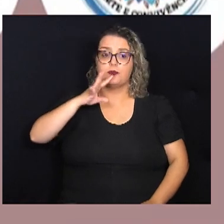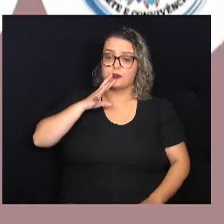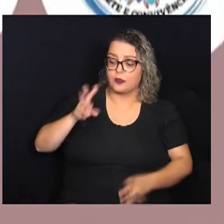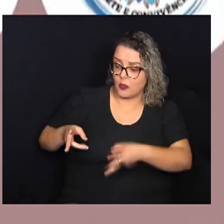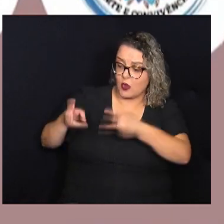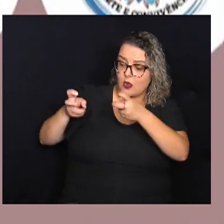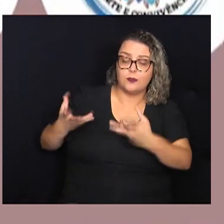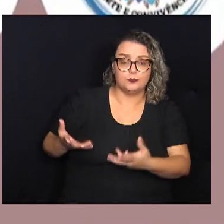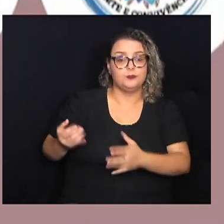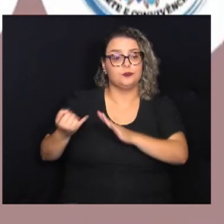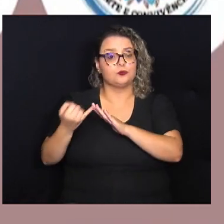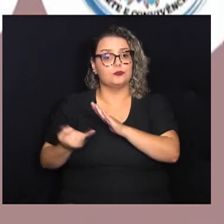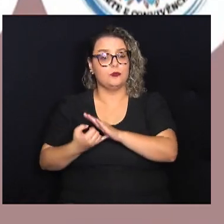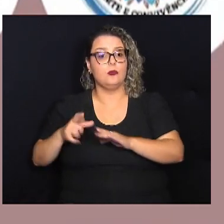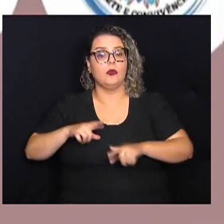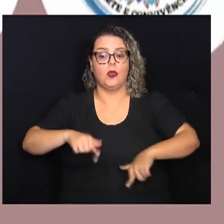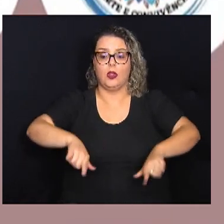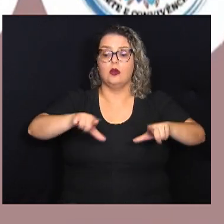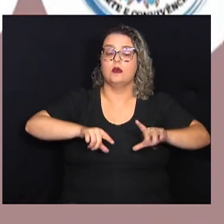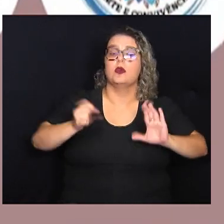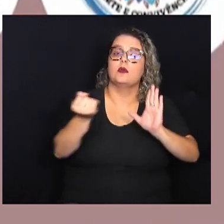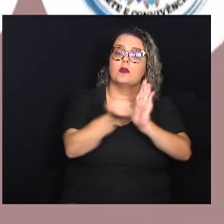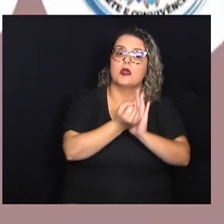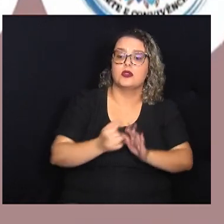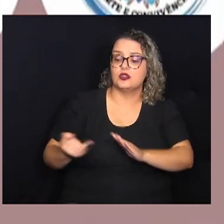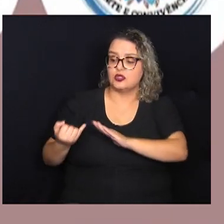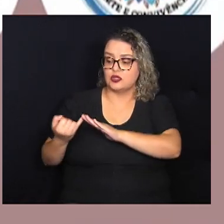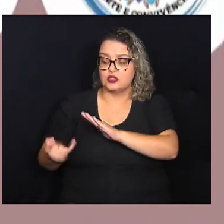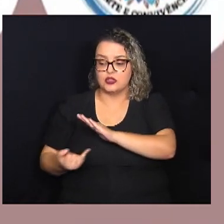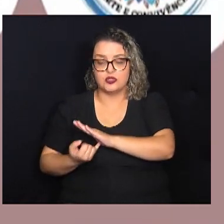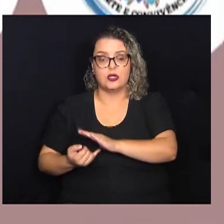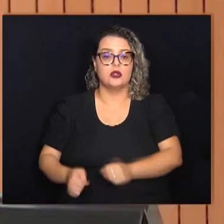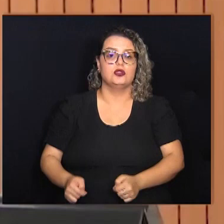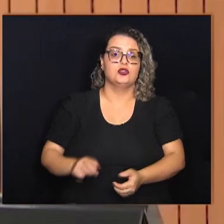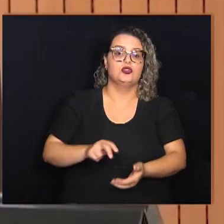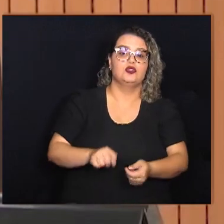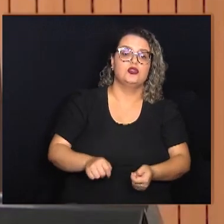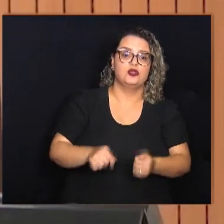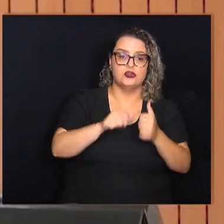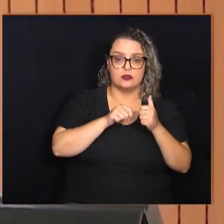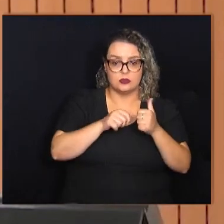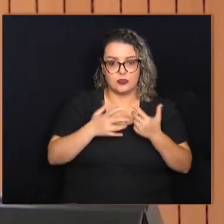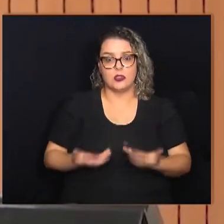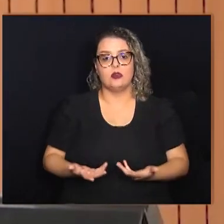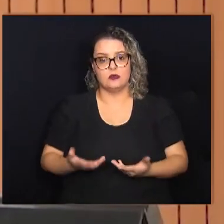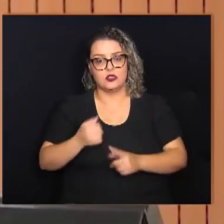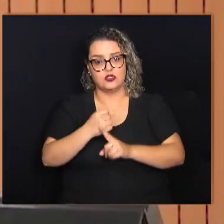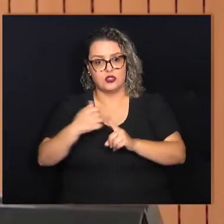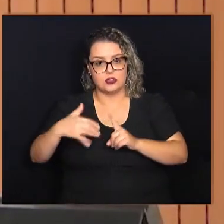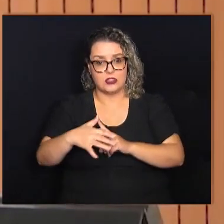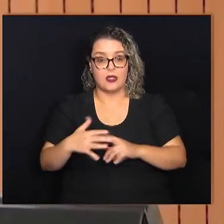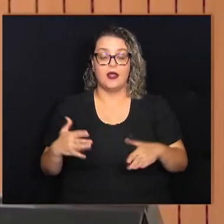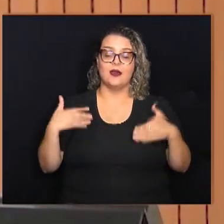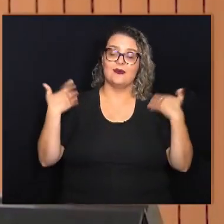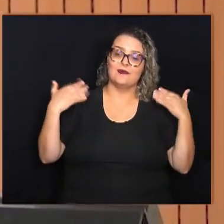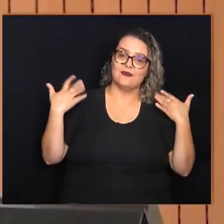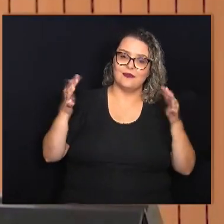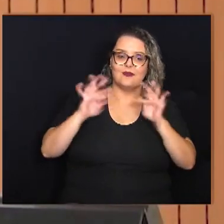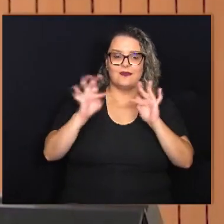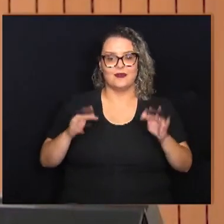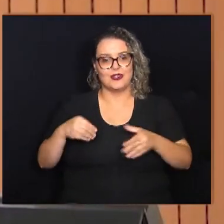na esfera municipal, estadual e também federal. A associação oferece as oficinas